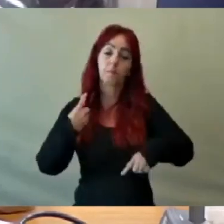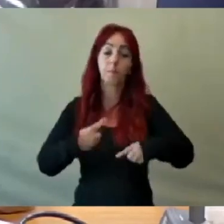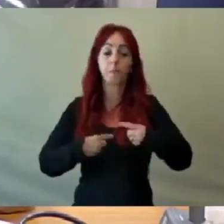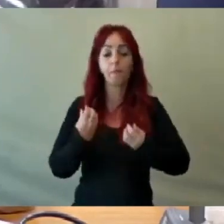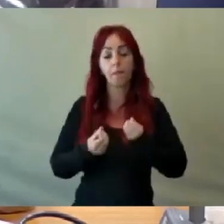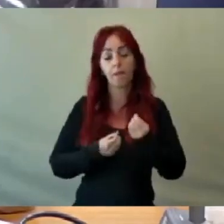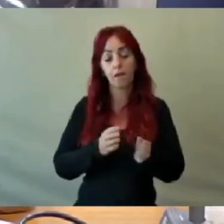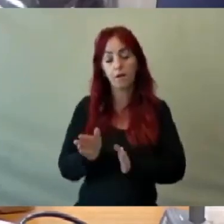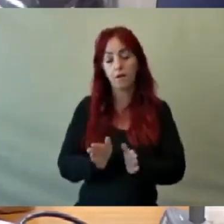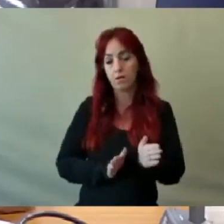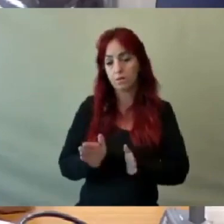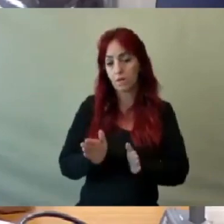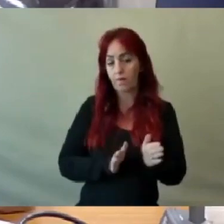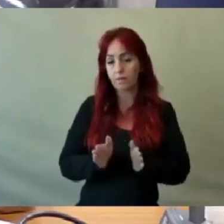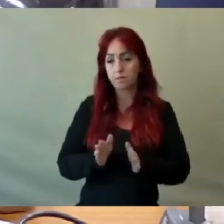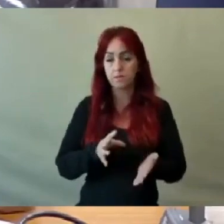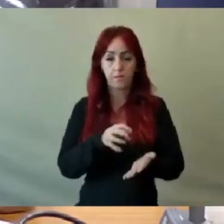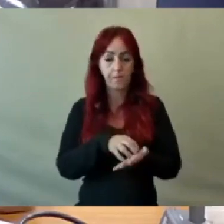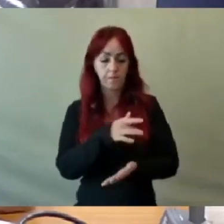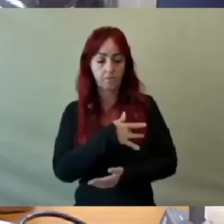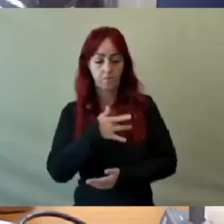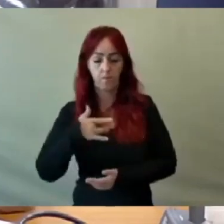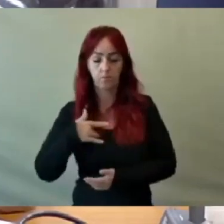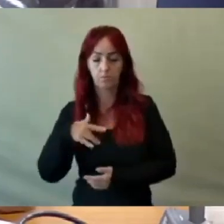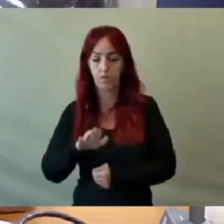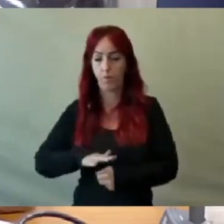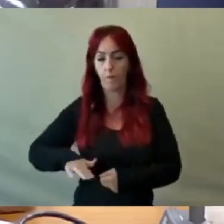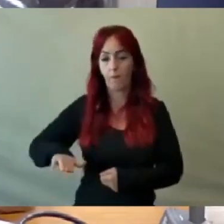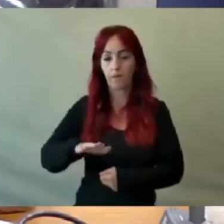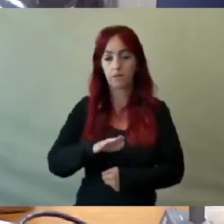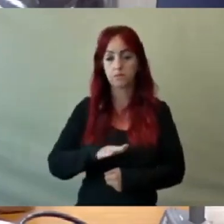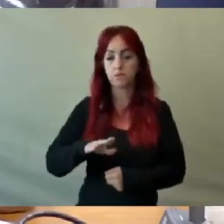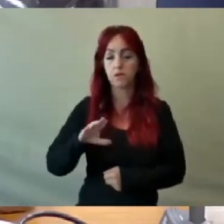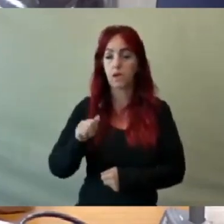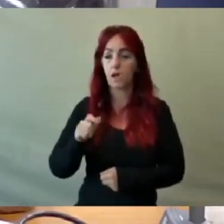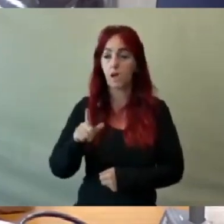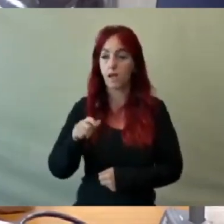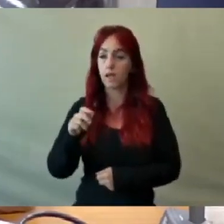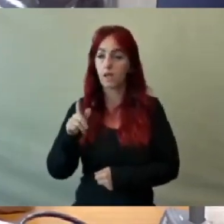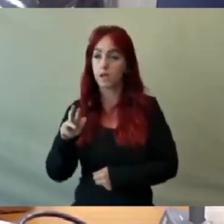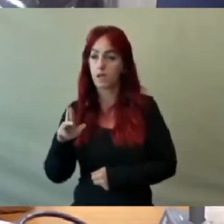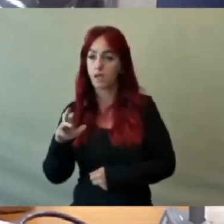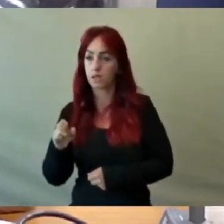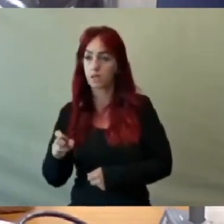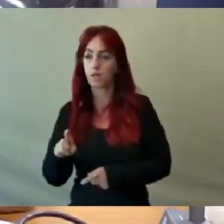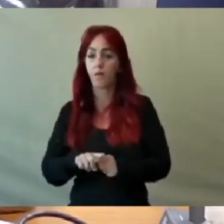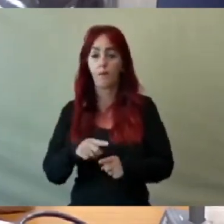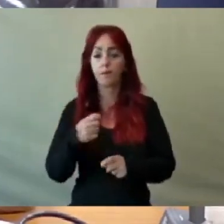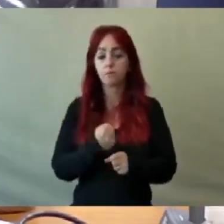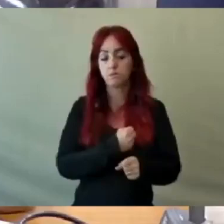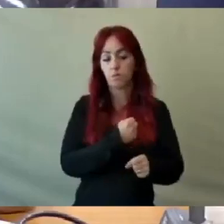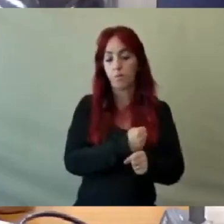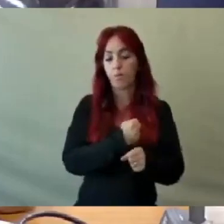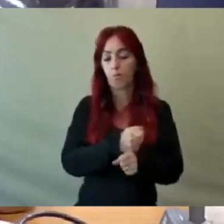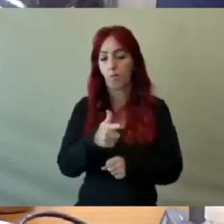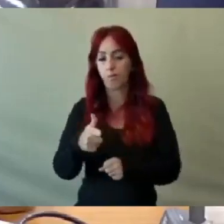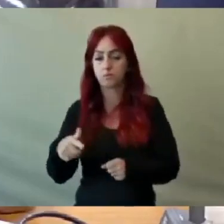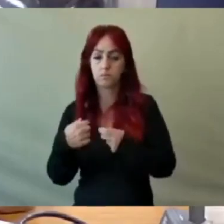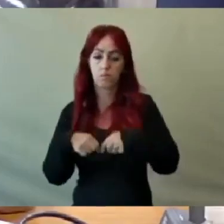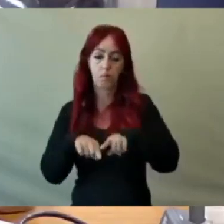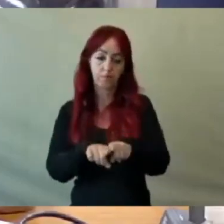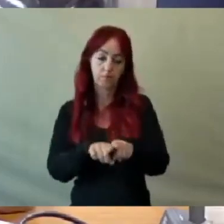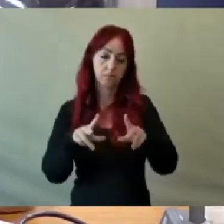de Saúde Campo Alegre, São Bernardo e demais pontos construídos via parceria pública. Com privados, a PPPs.